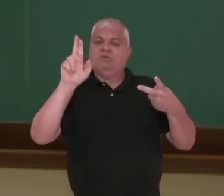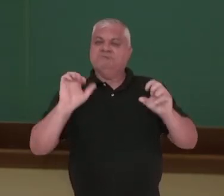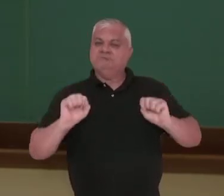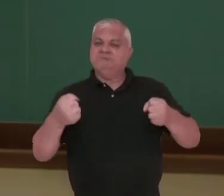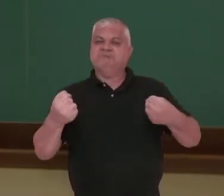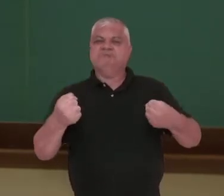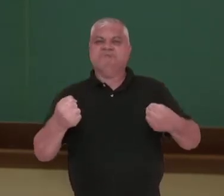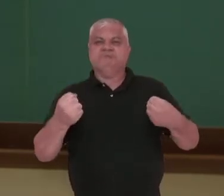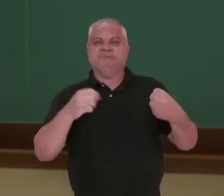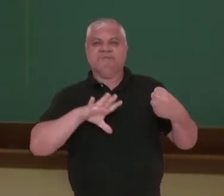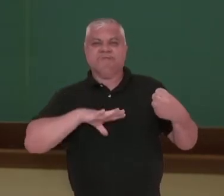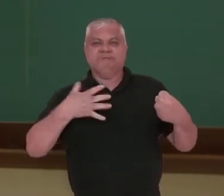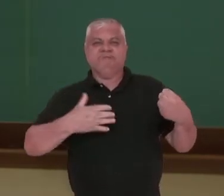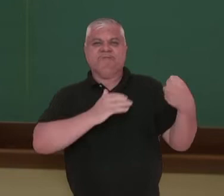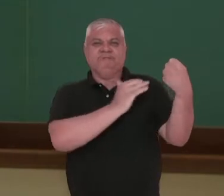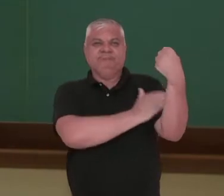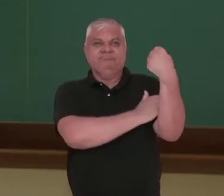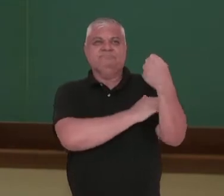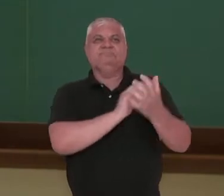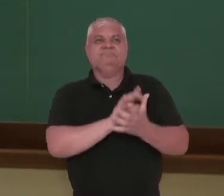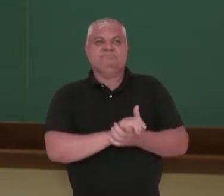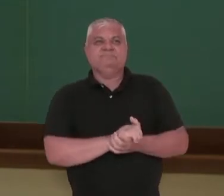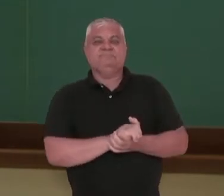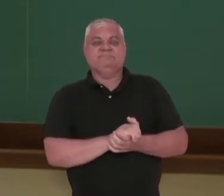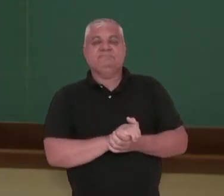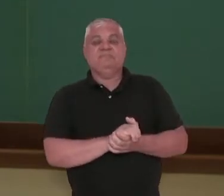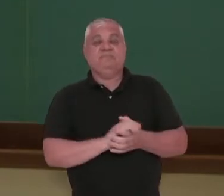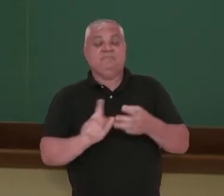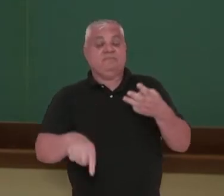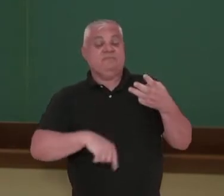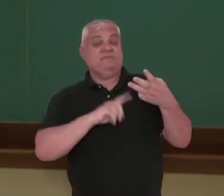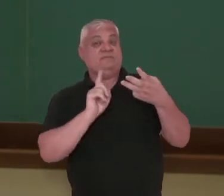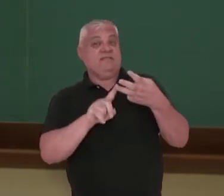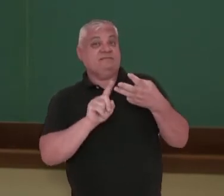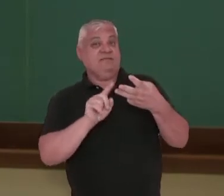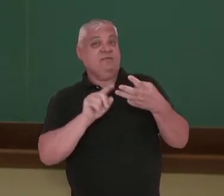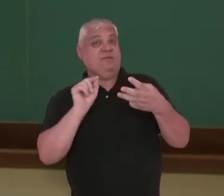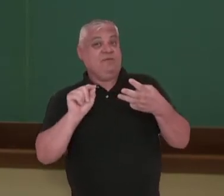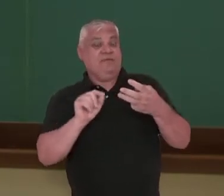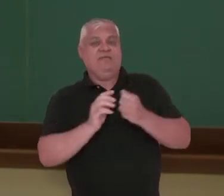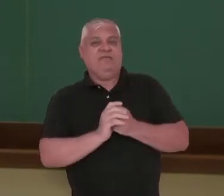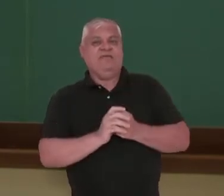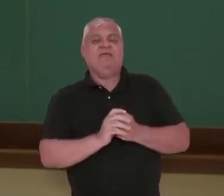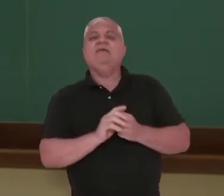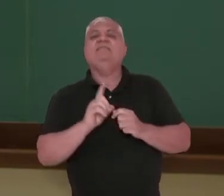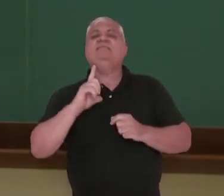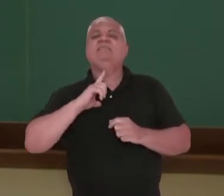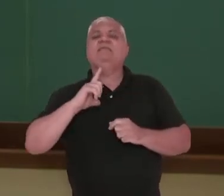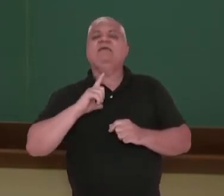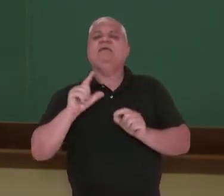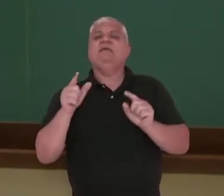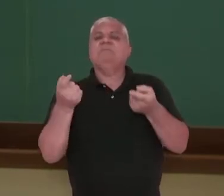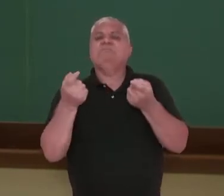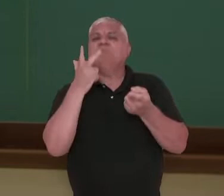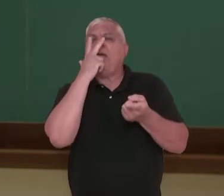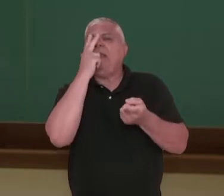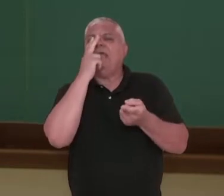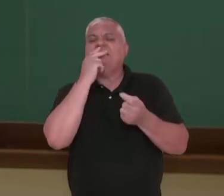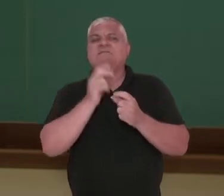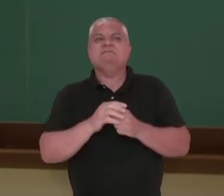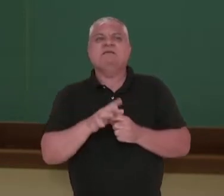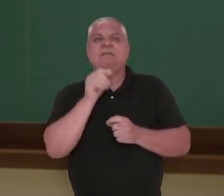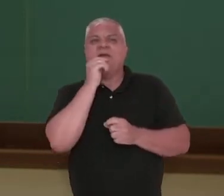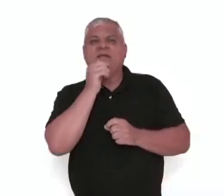feitos. Já na próxima análise, o texto 3 é escrito em prosa,